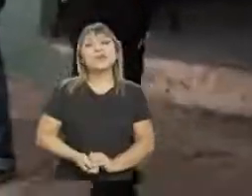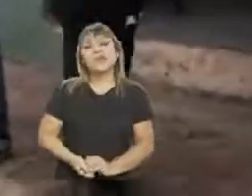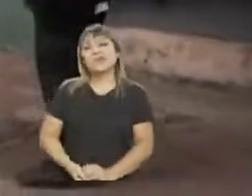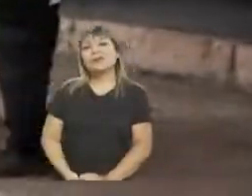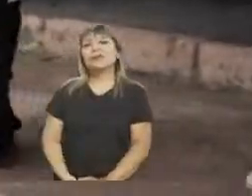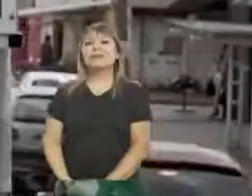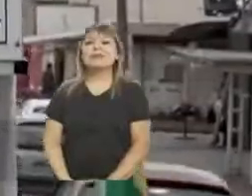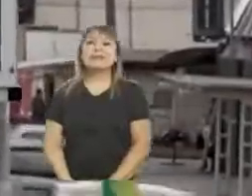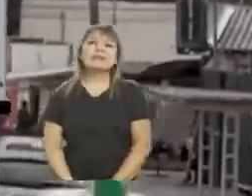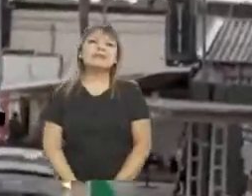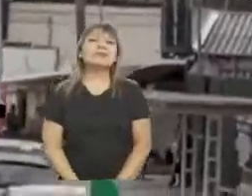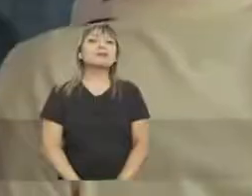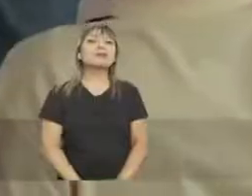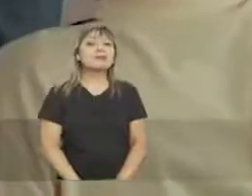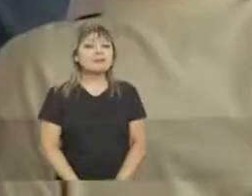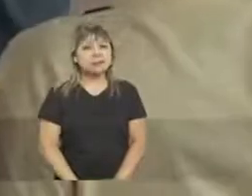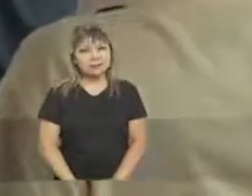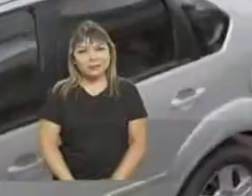28. 28.